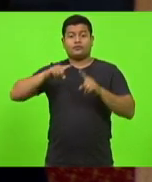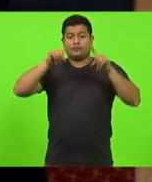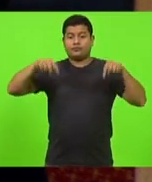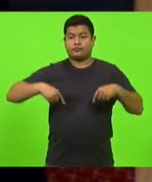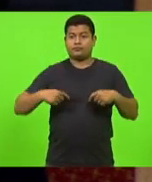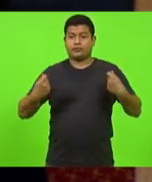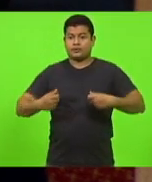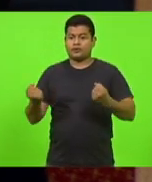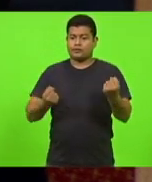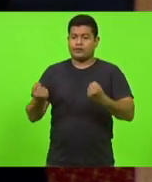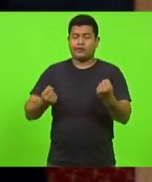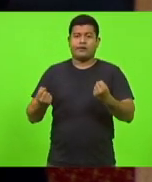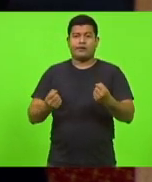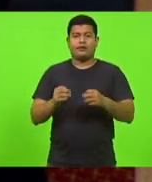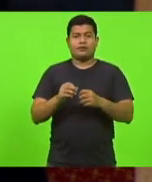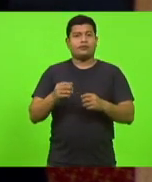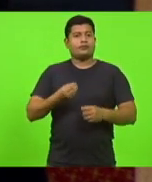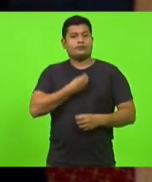carro e mora no interior,